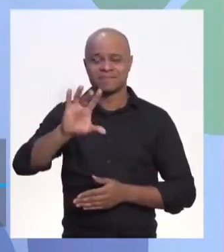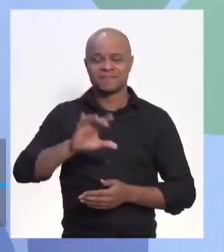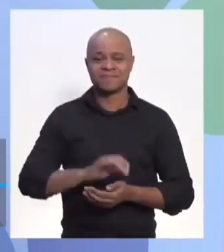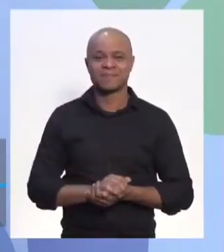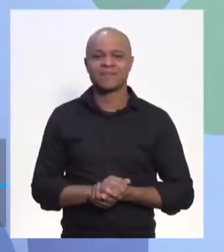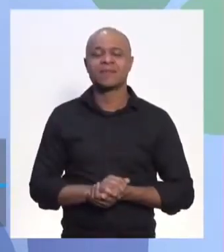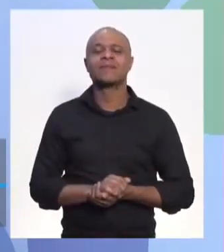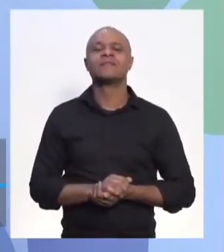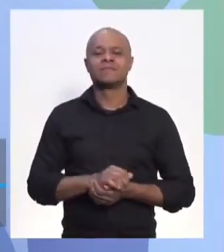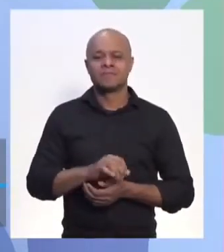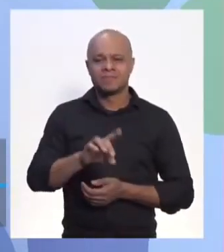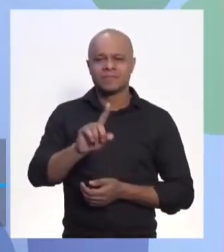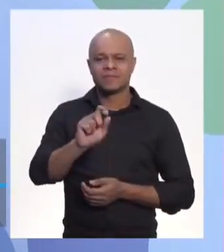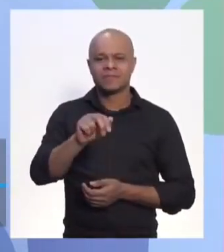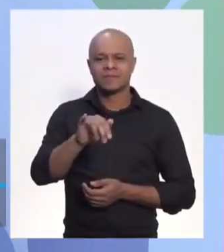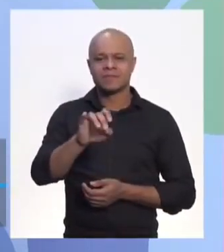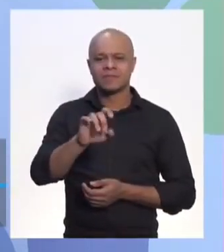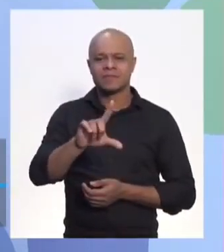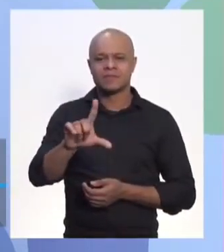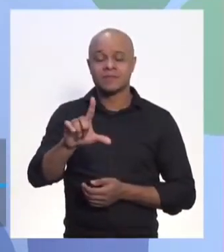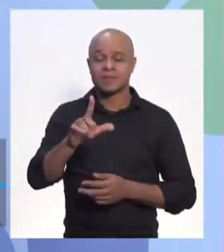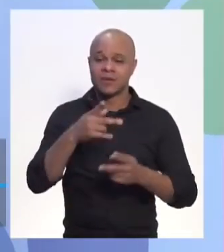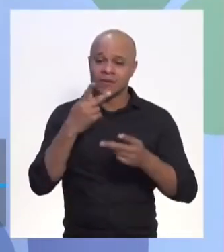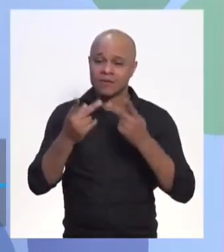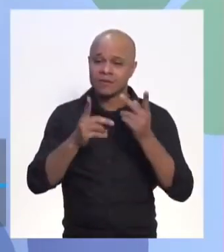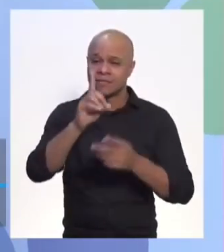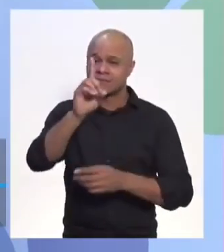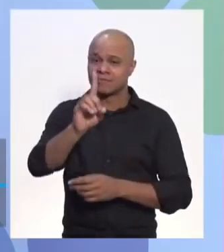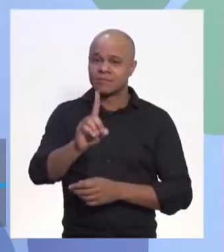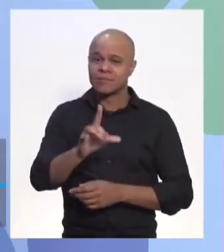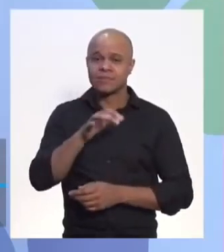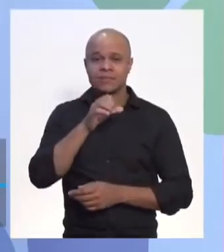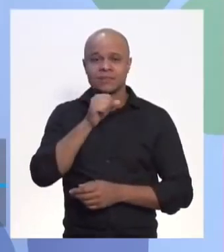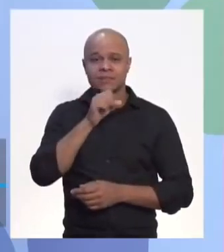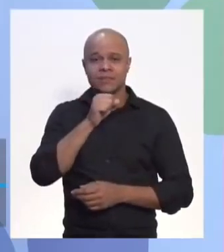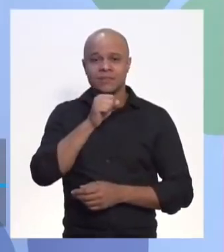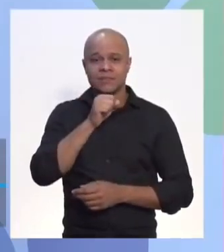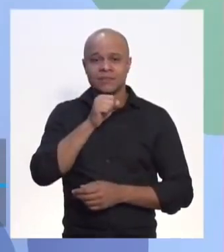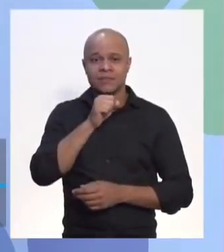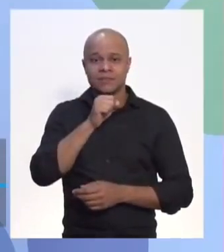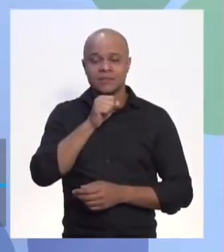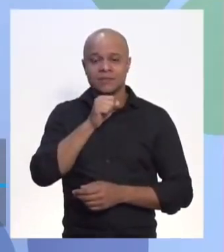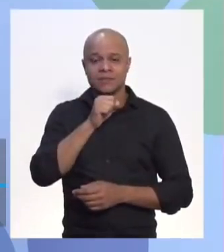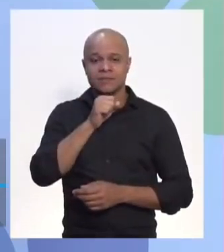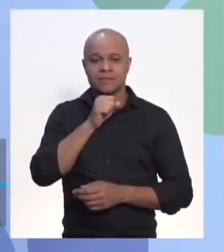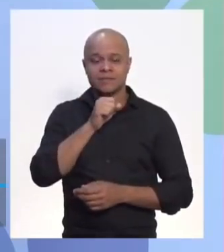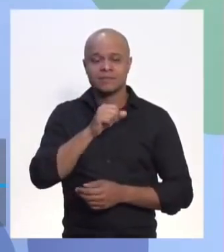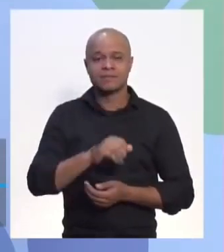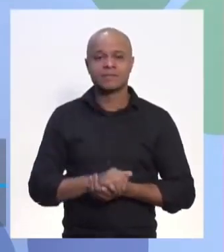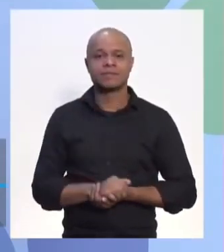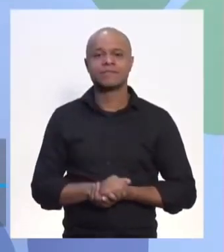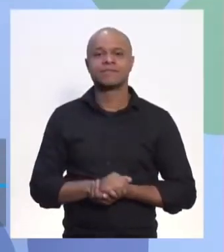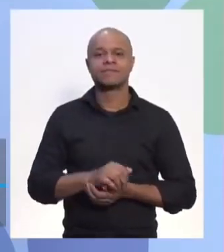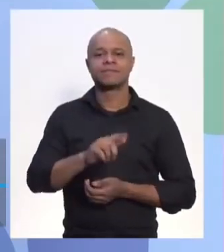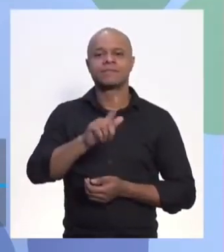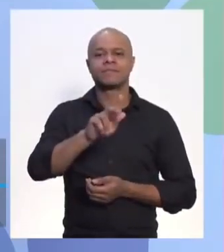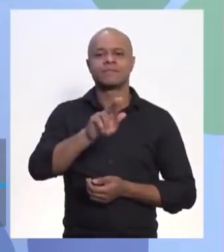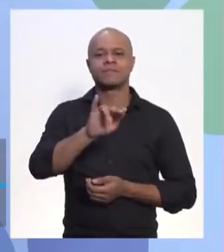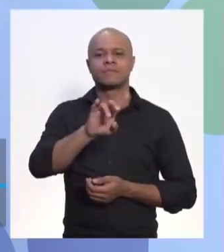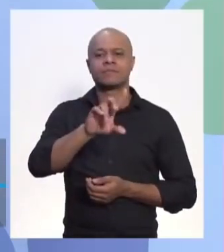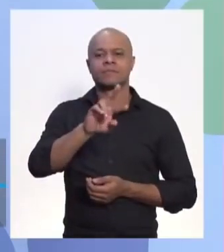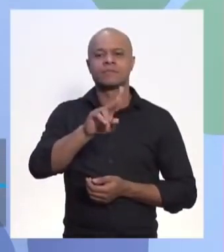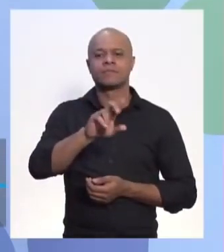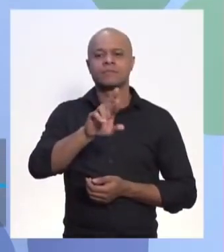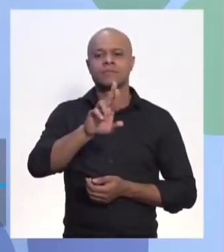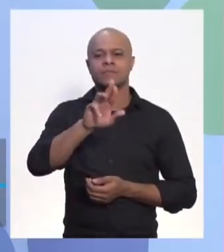Daniel, amarela e laranja. Legal. O Guilherme, só o preto. Tainá,